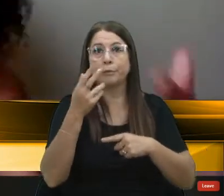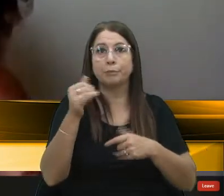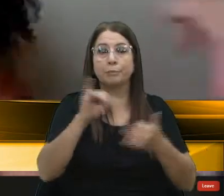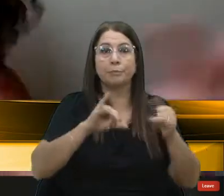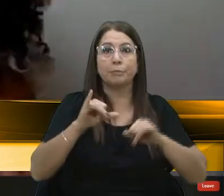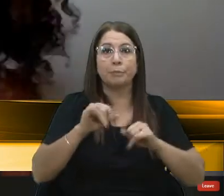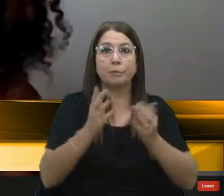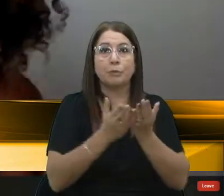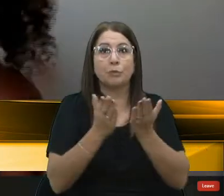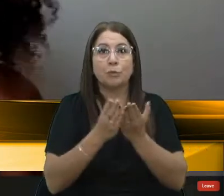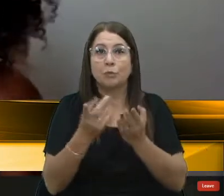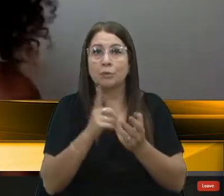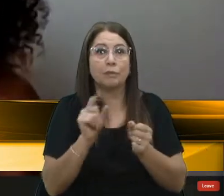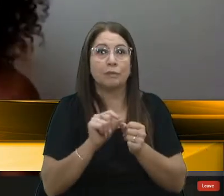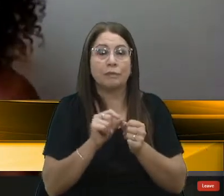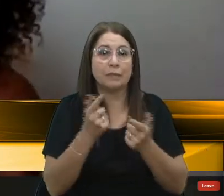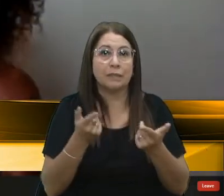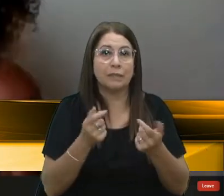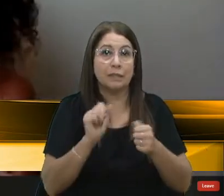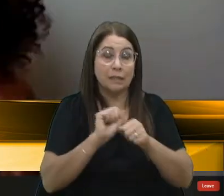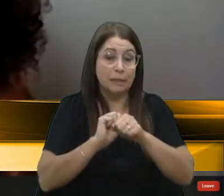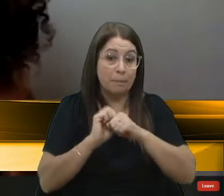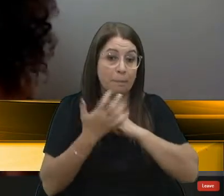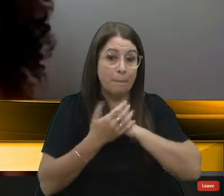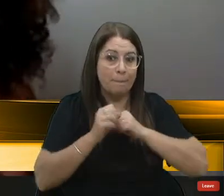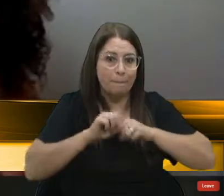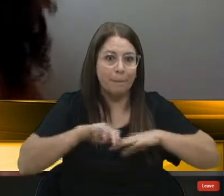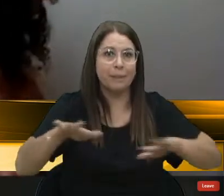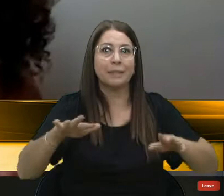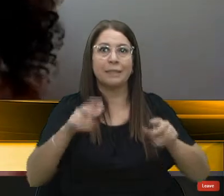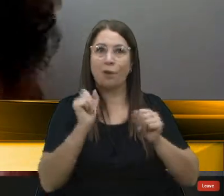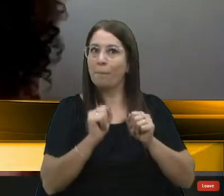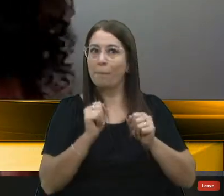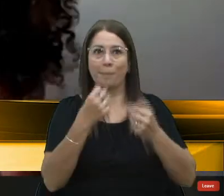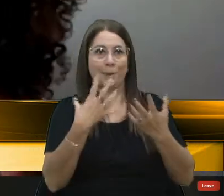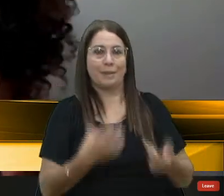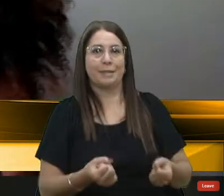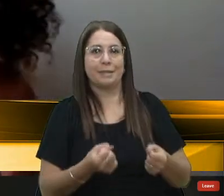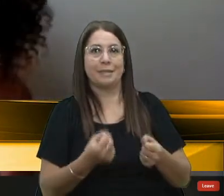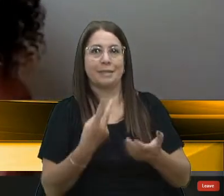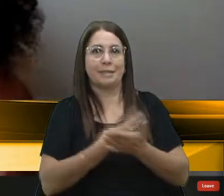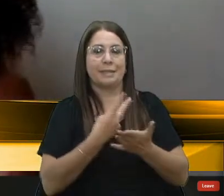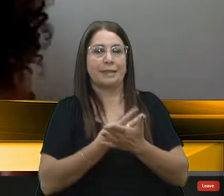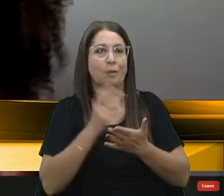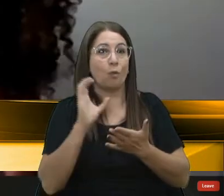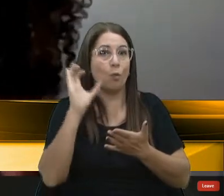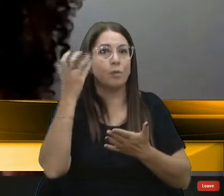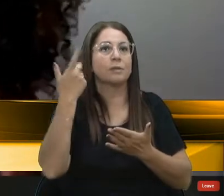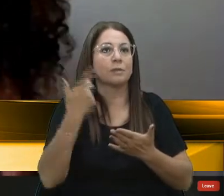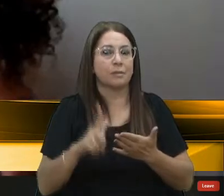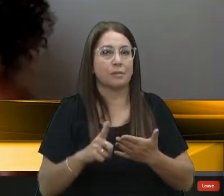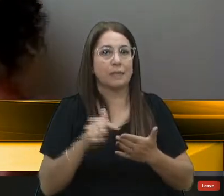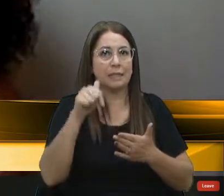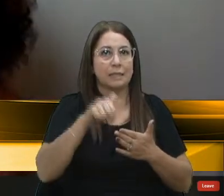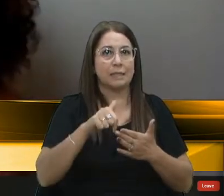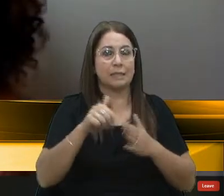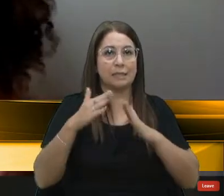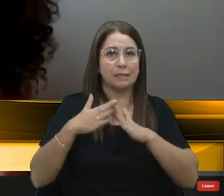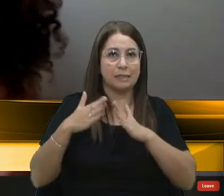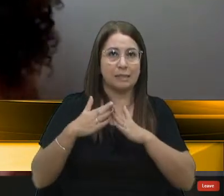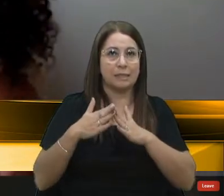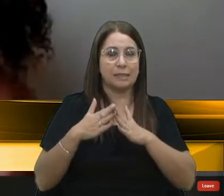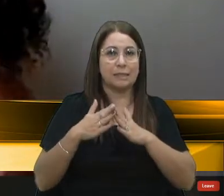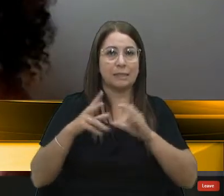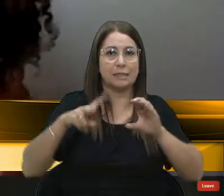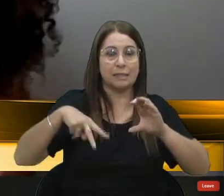para estudar o que não fazer durante uma pandemia. Então, a gente não pode admitir que esse erro também aconteça dentro desta casa, da